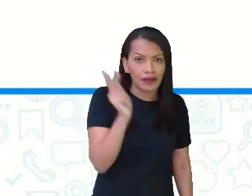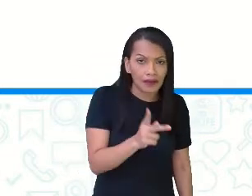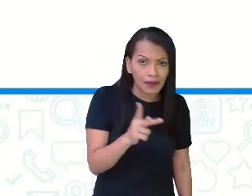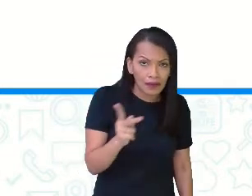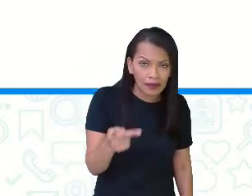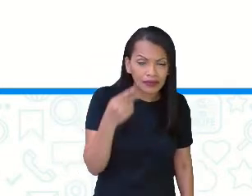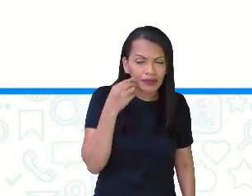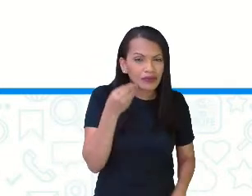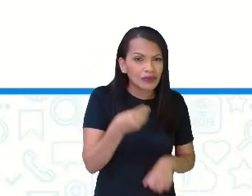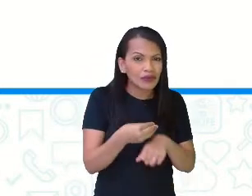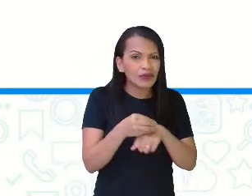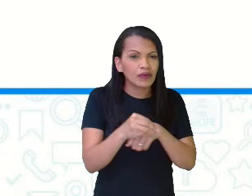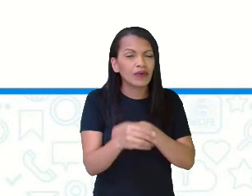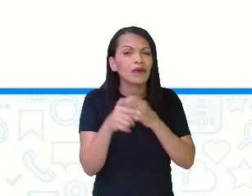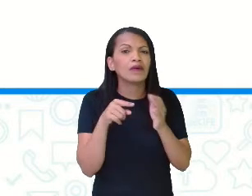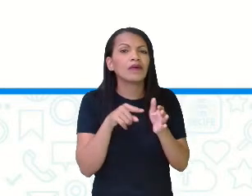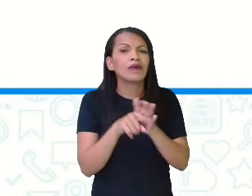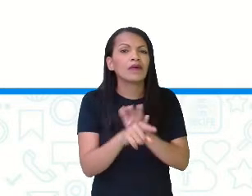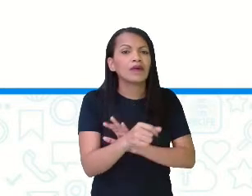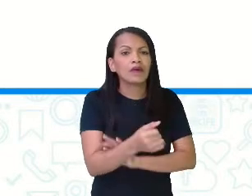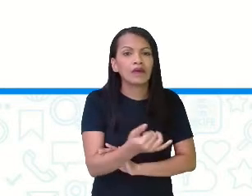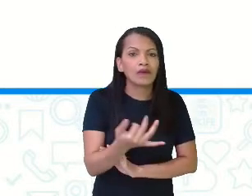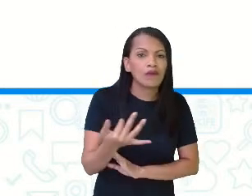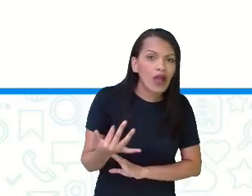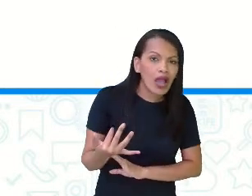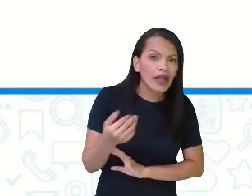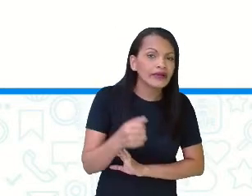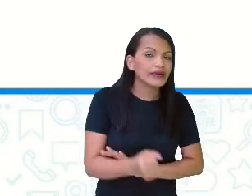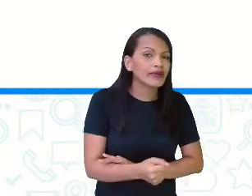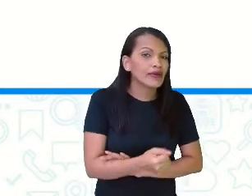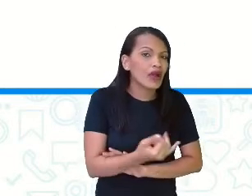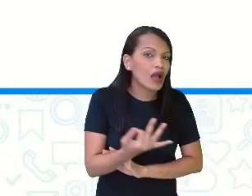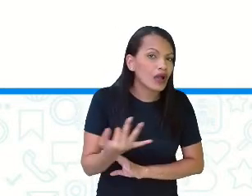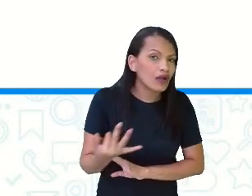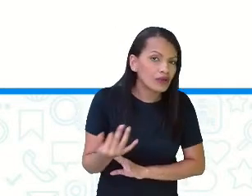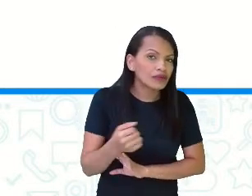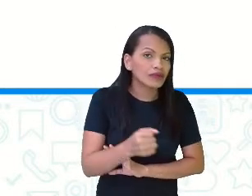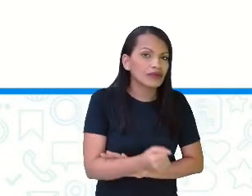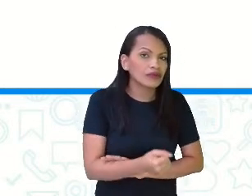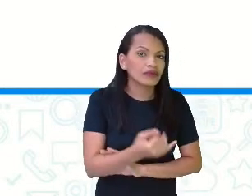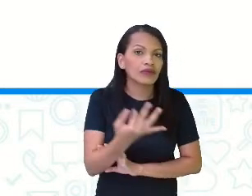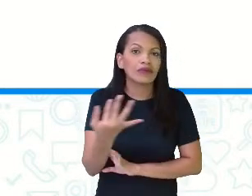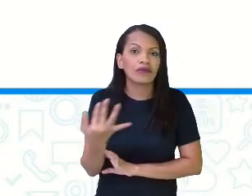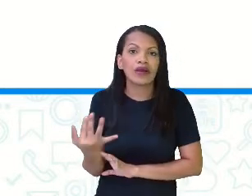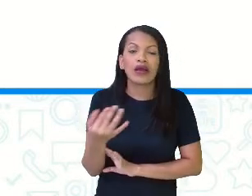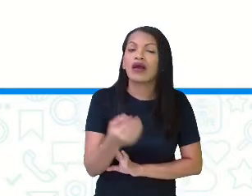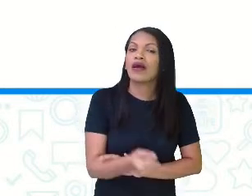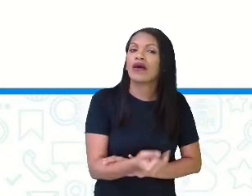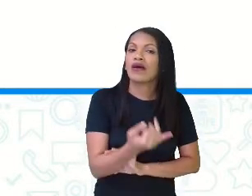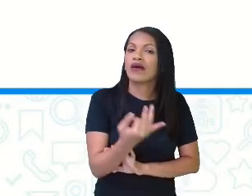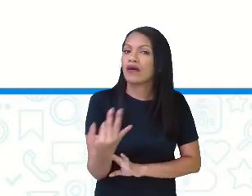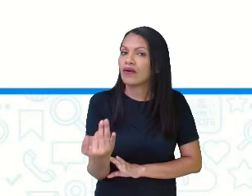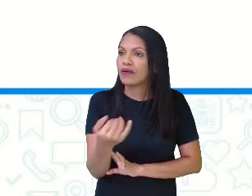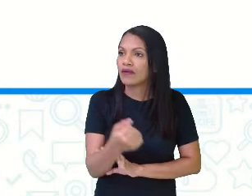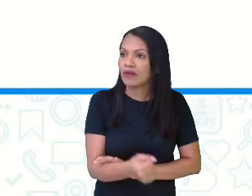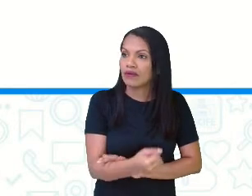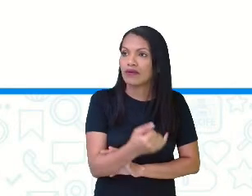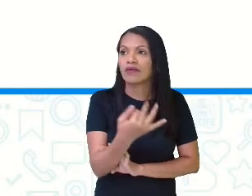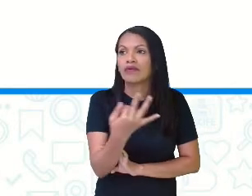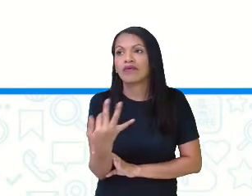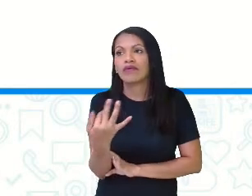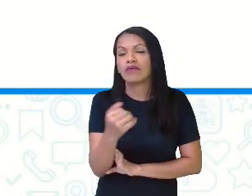dar um bisu. Ela perguntou quais, quinto ano. Quais é plural, mais de um. Fica atento